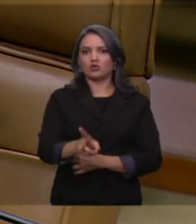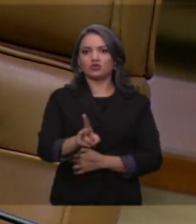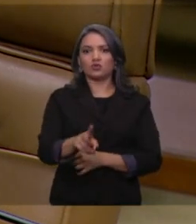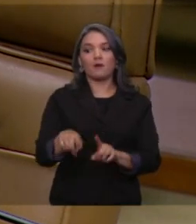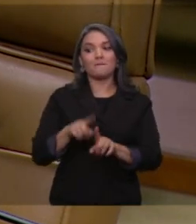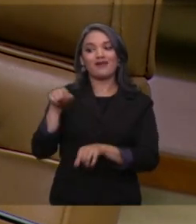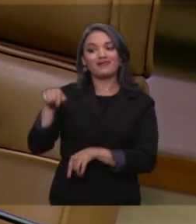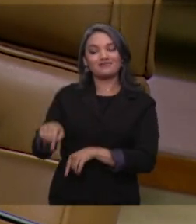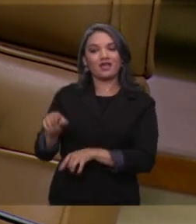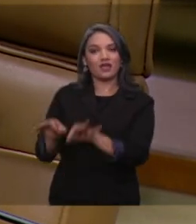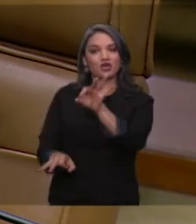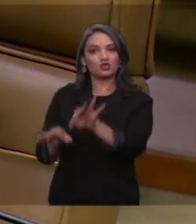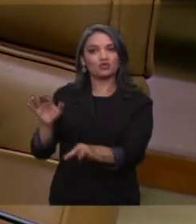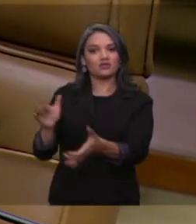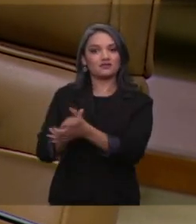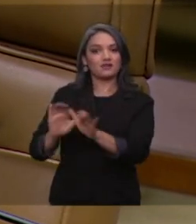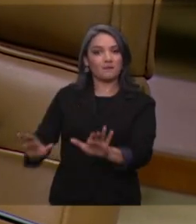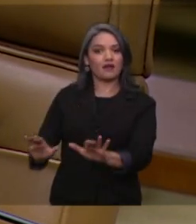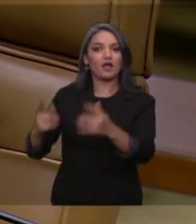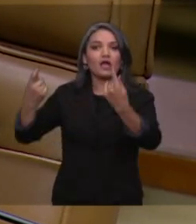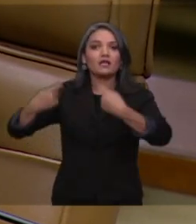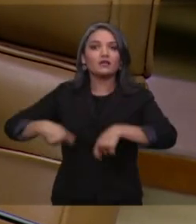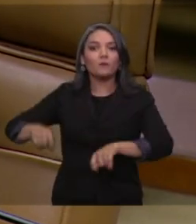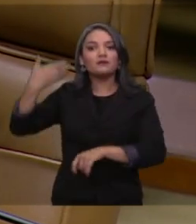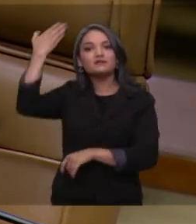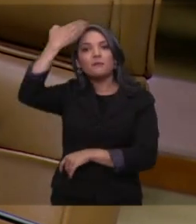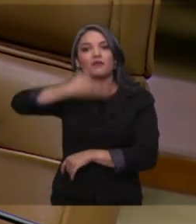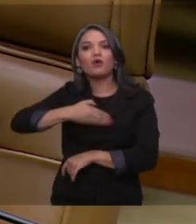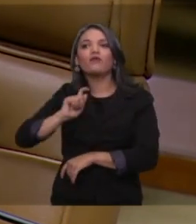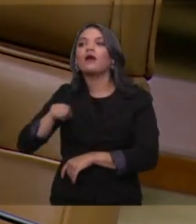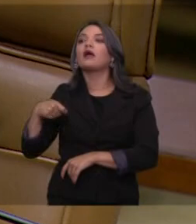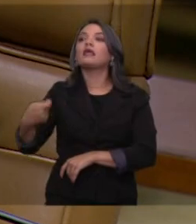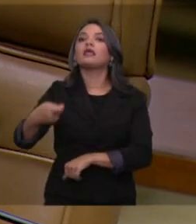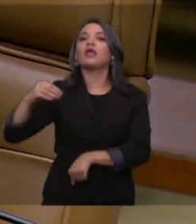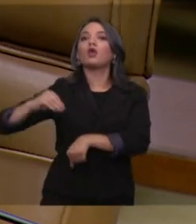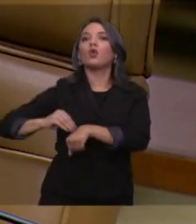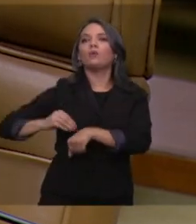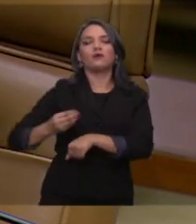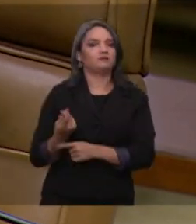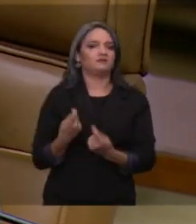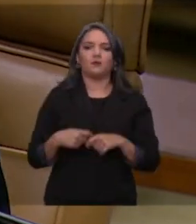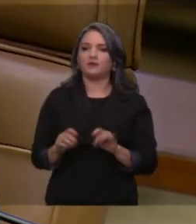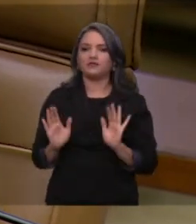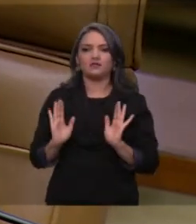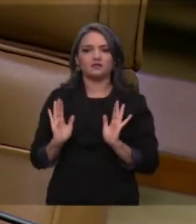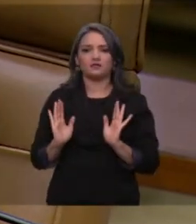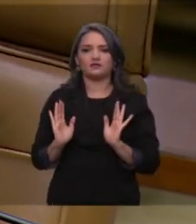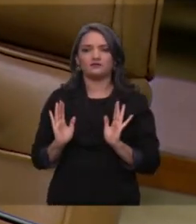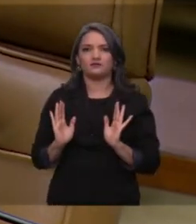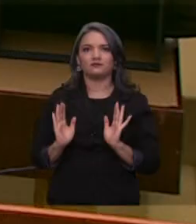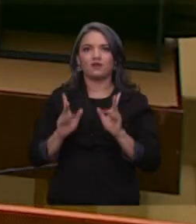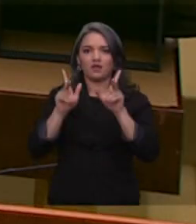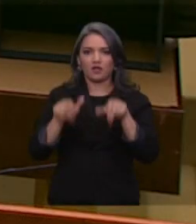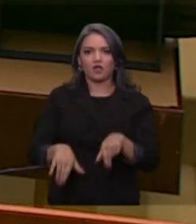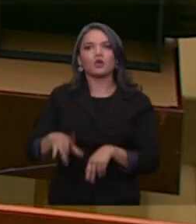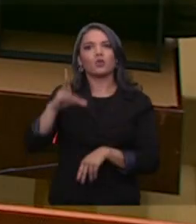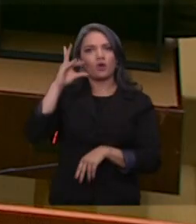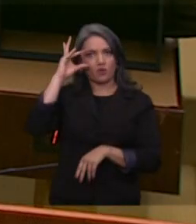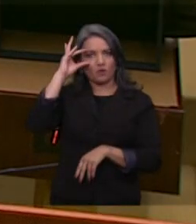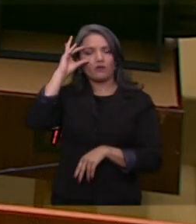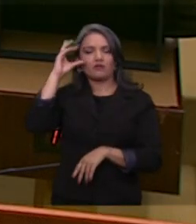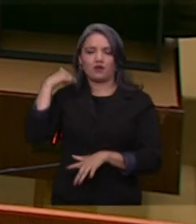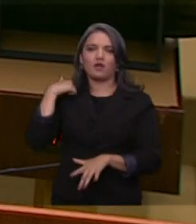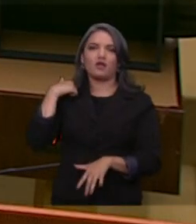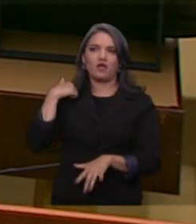separação judicial não há necessidade mais da comprovação de culpa. Então, aí sim eu retiro, como fez Sua Excelência, o